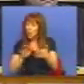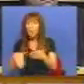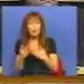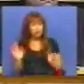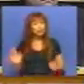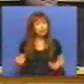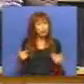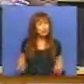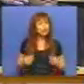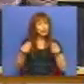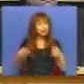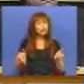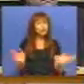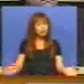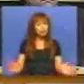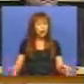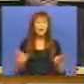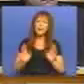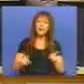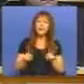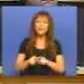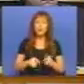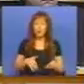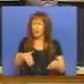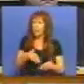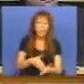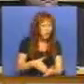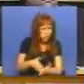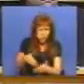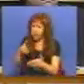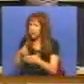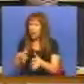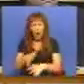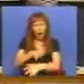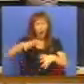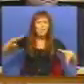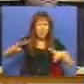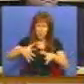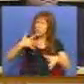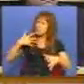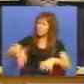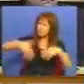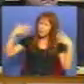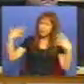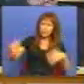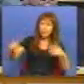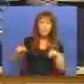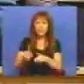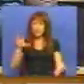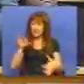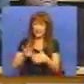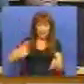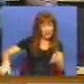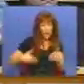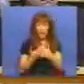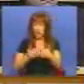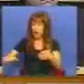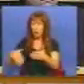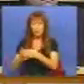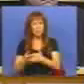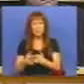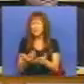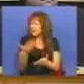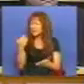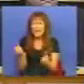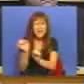apresentado e temos-é esbarrado com uma maioria alargadíssima que, sobre essas propostas, não